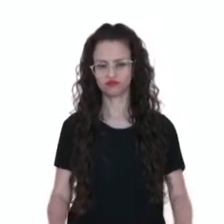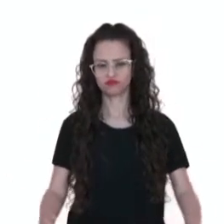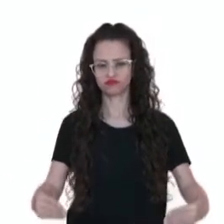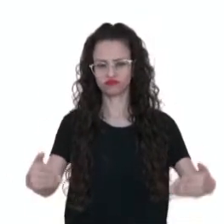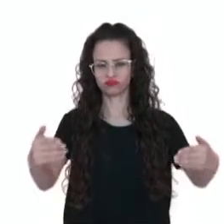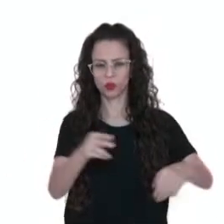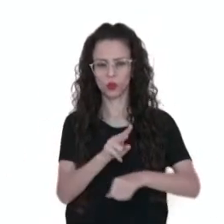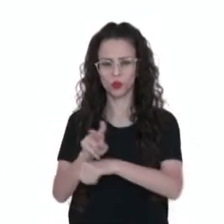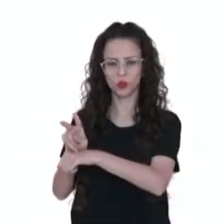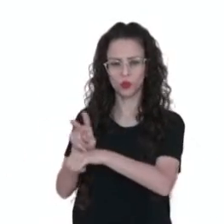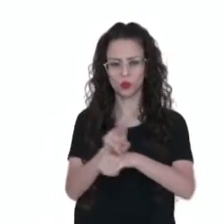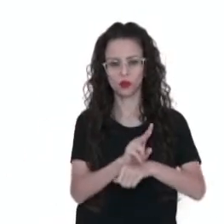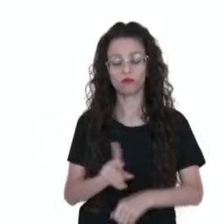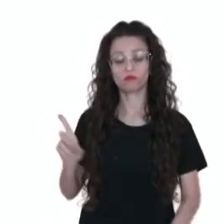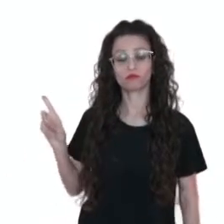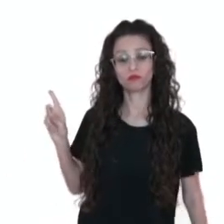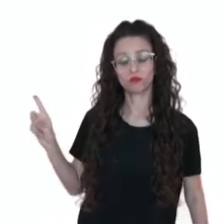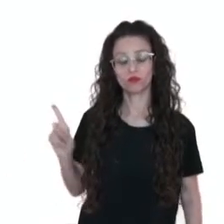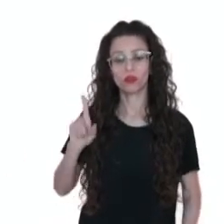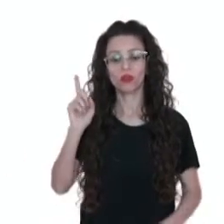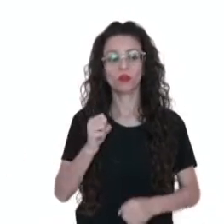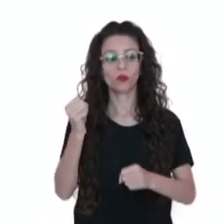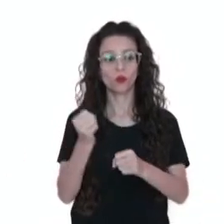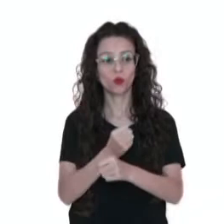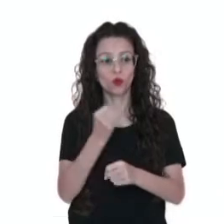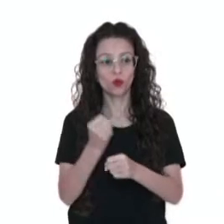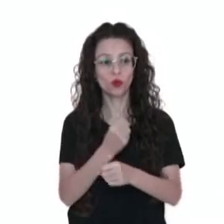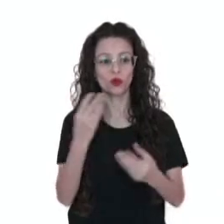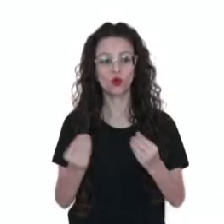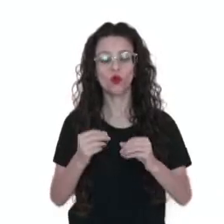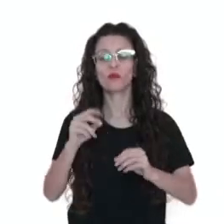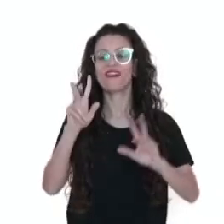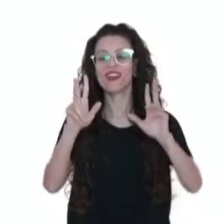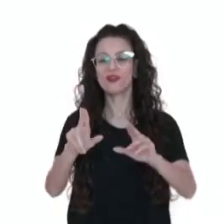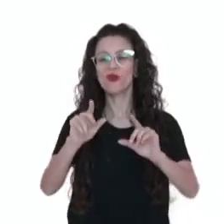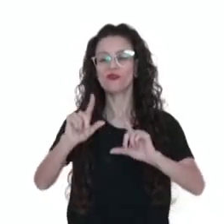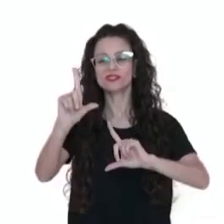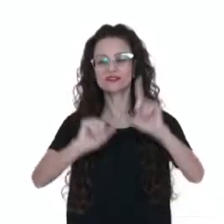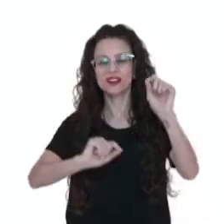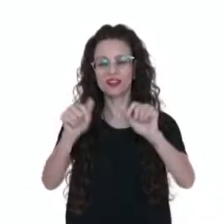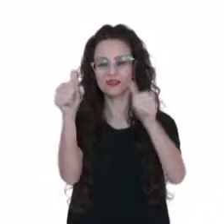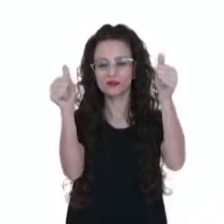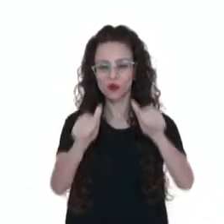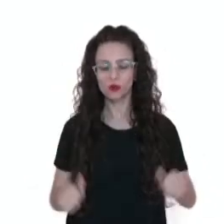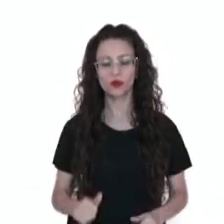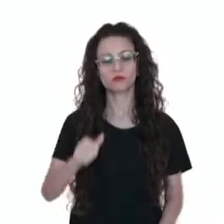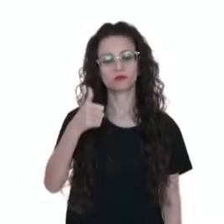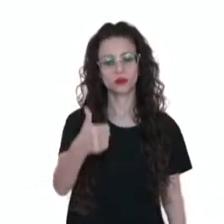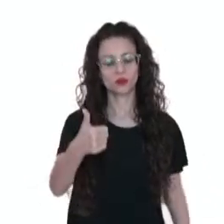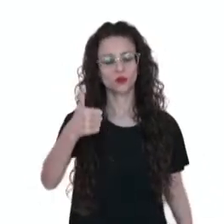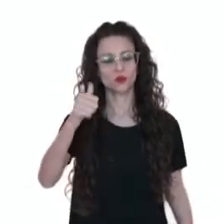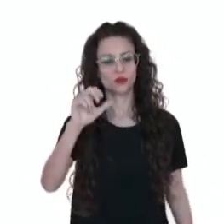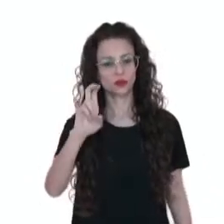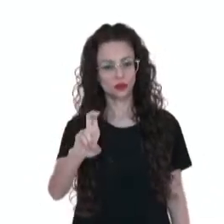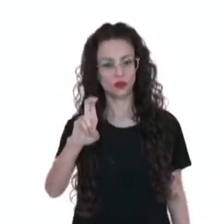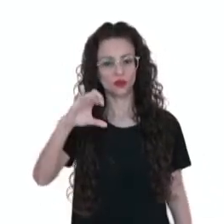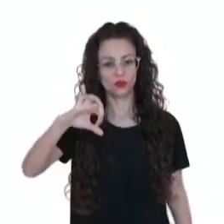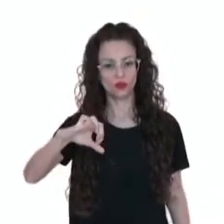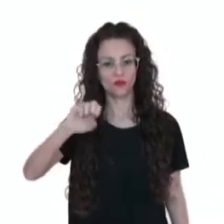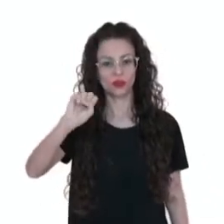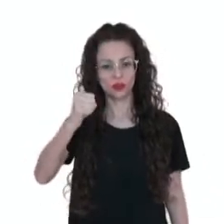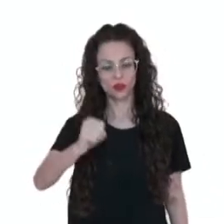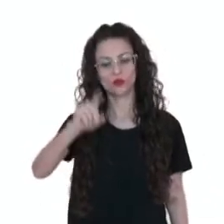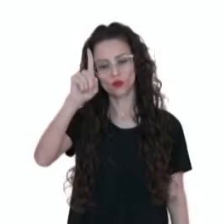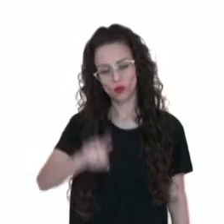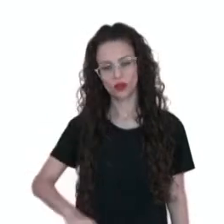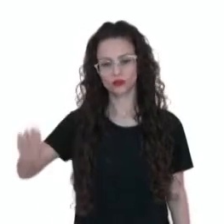dos Reis Magos, construído em forma de uma estrela em 1598, por soldados